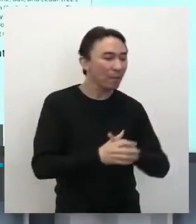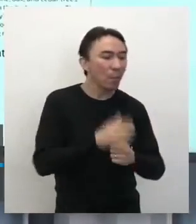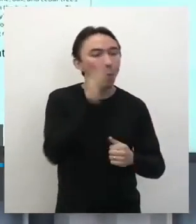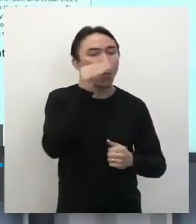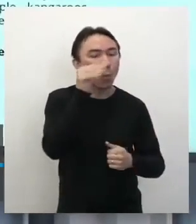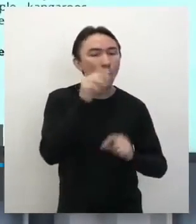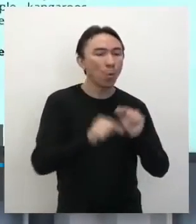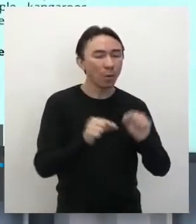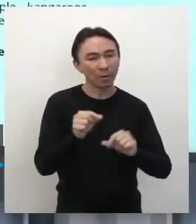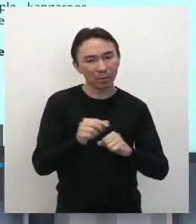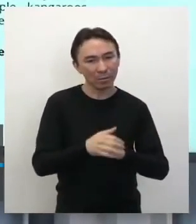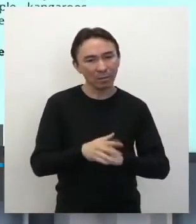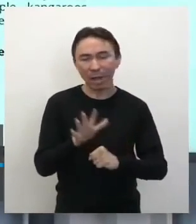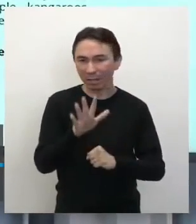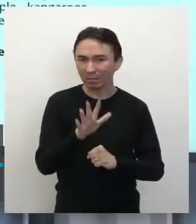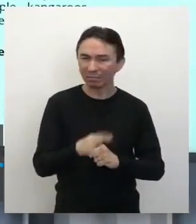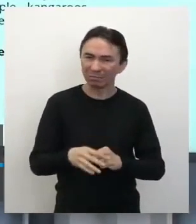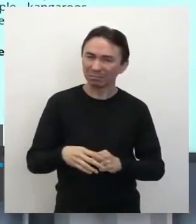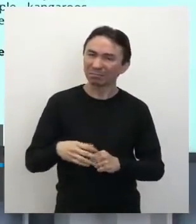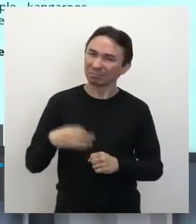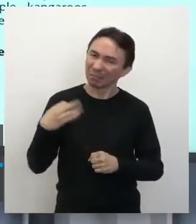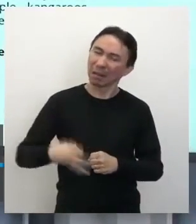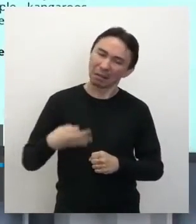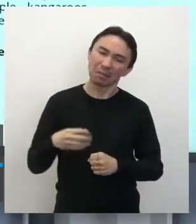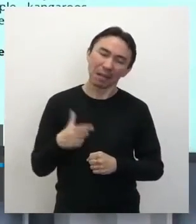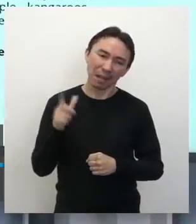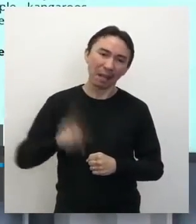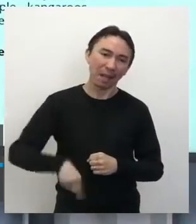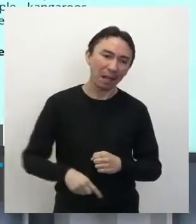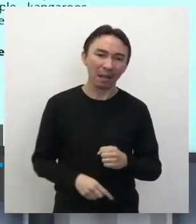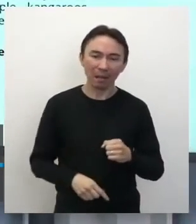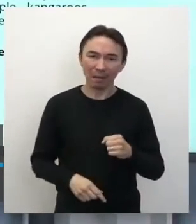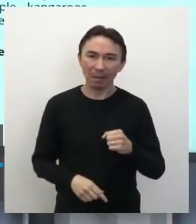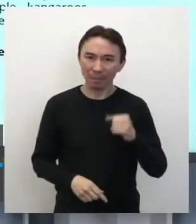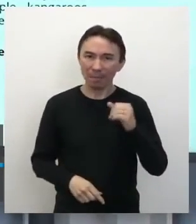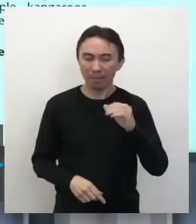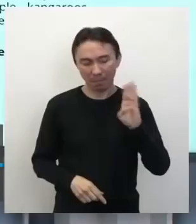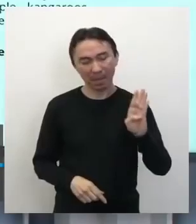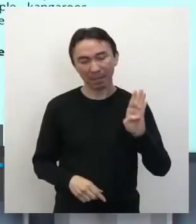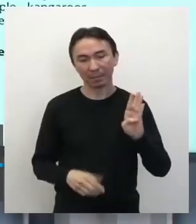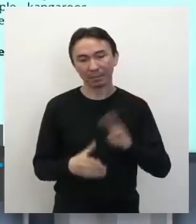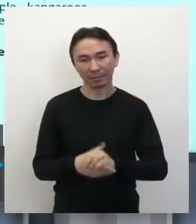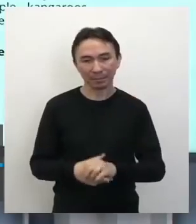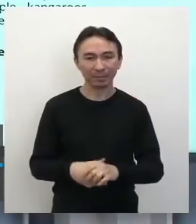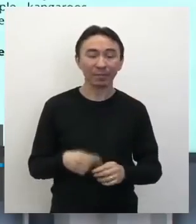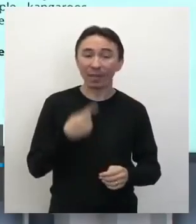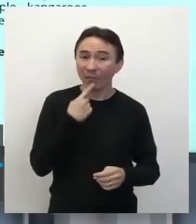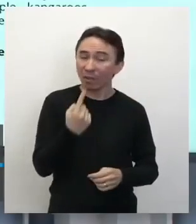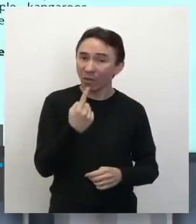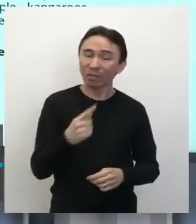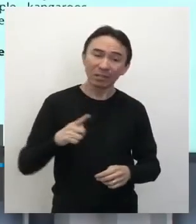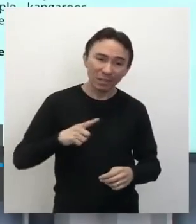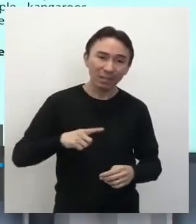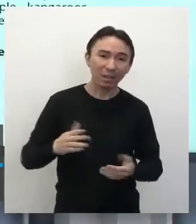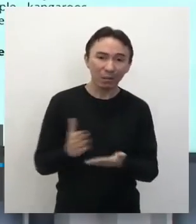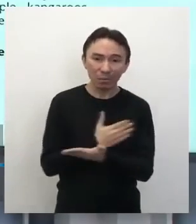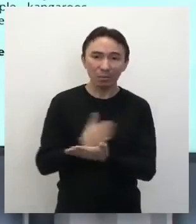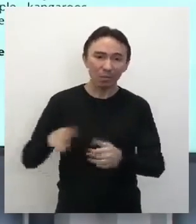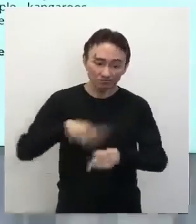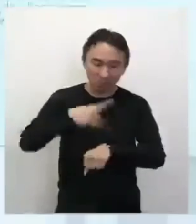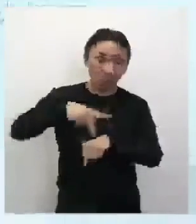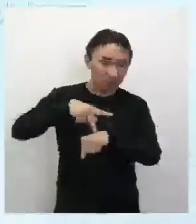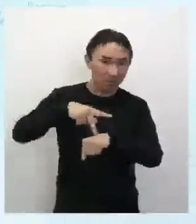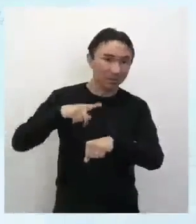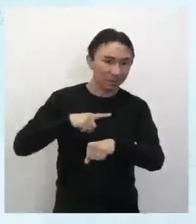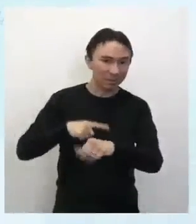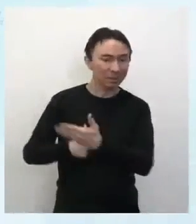é mais a letter B mesmo, tá? Bom, a gente falou então da Oceania, né? E tem alguns países, o vídeo para vocês foi sobre a